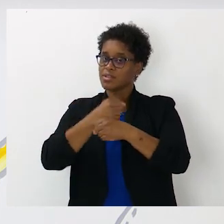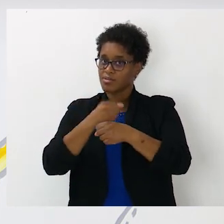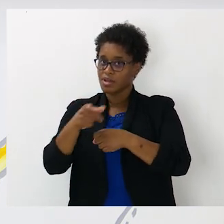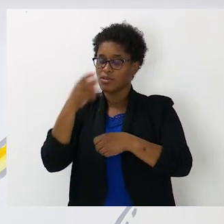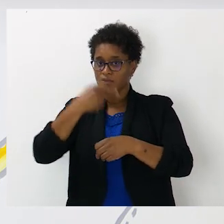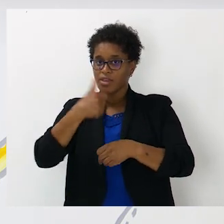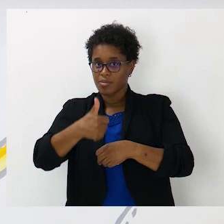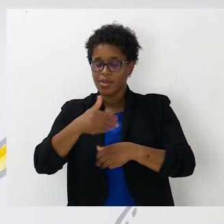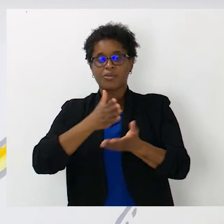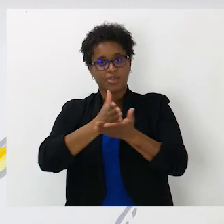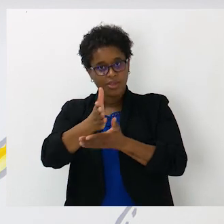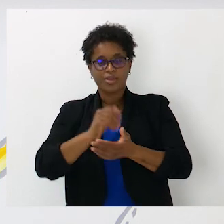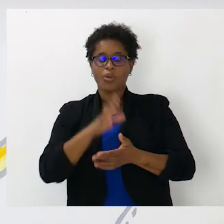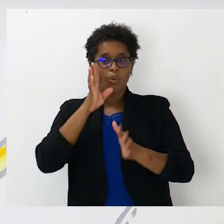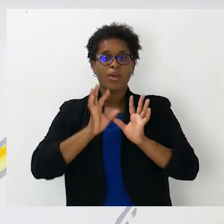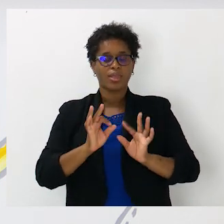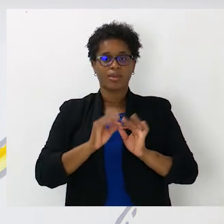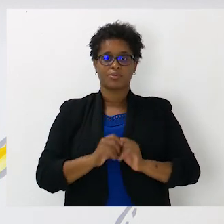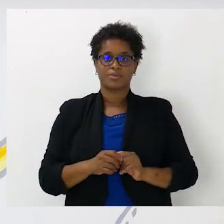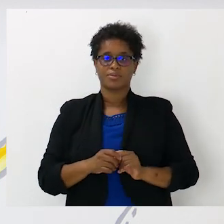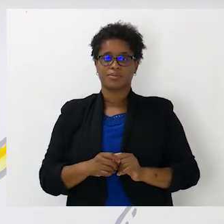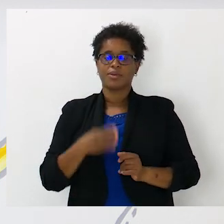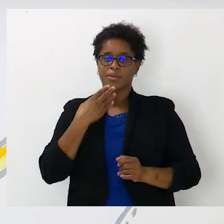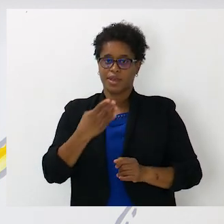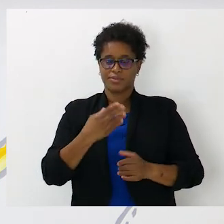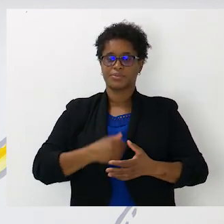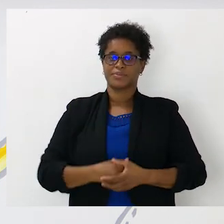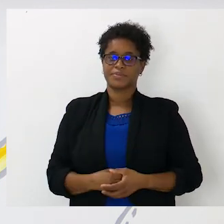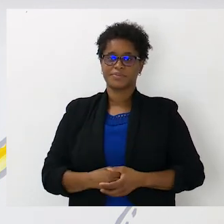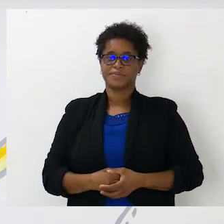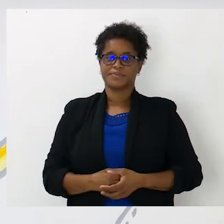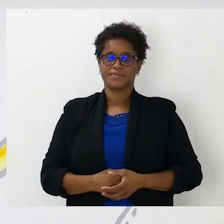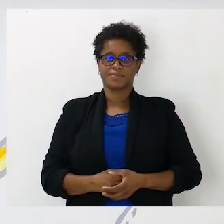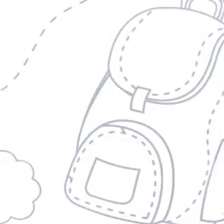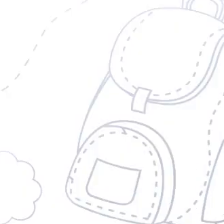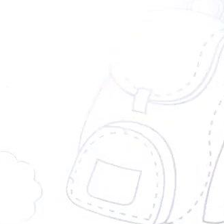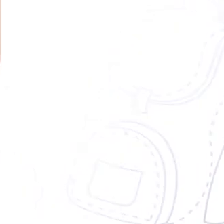Portanto, fique bem, continua cuidando. Obrigado.